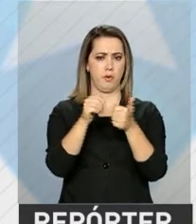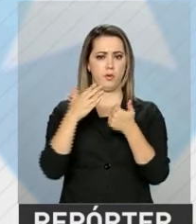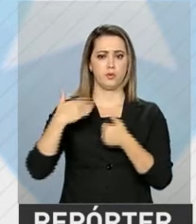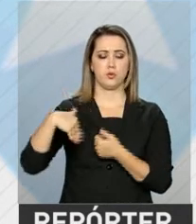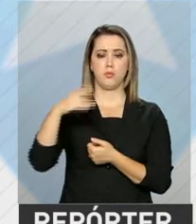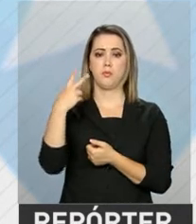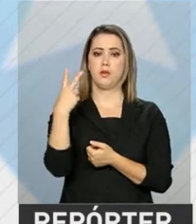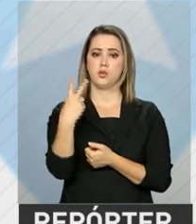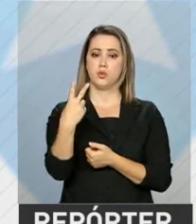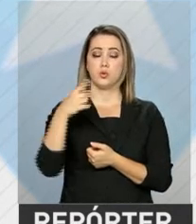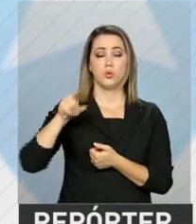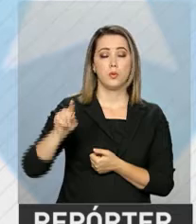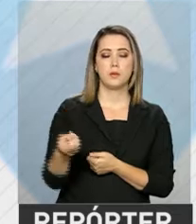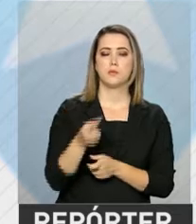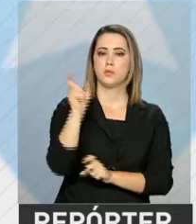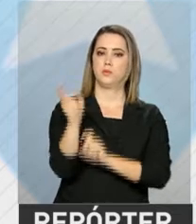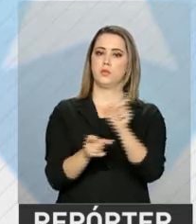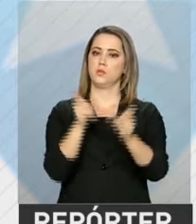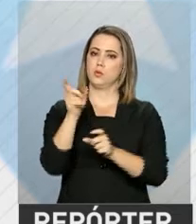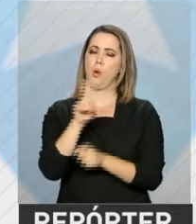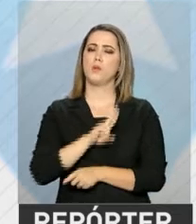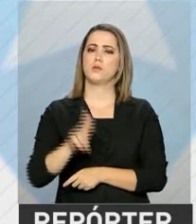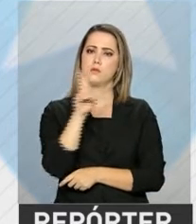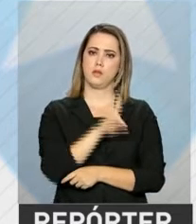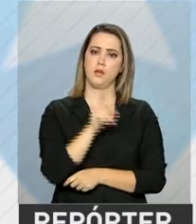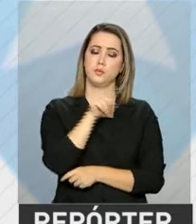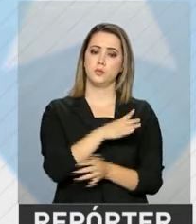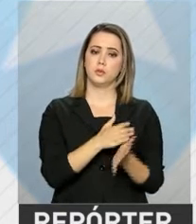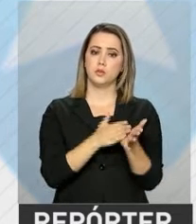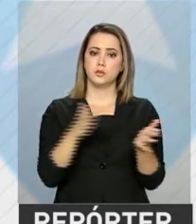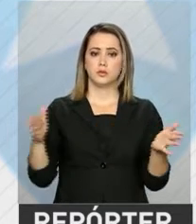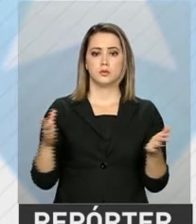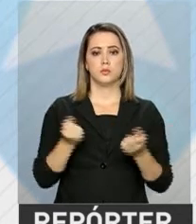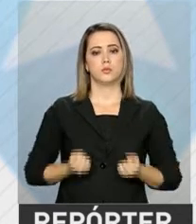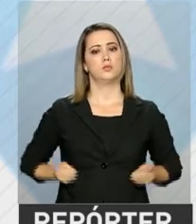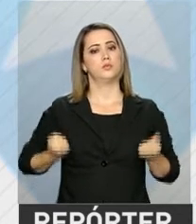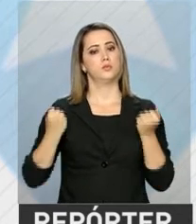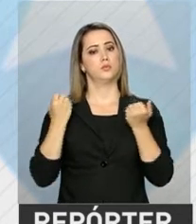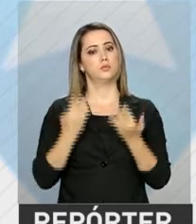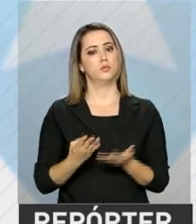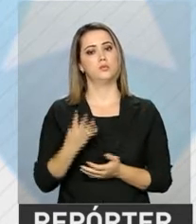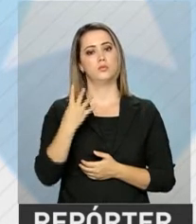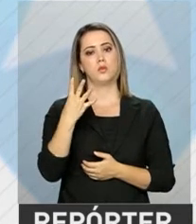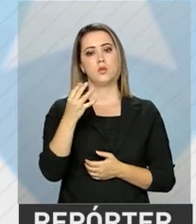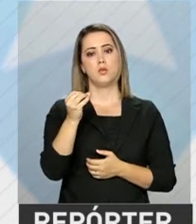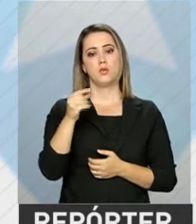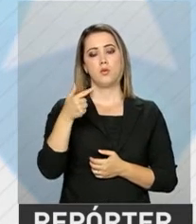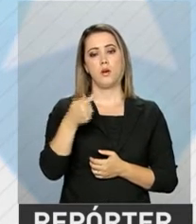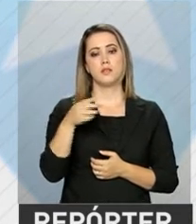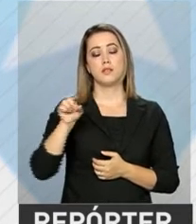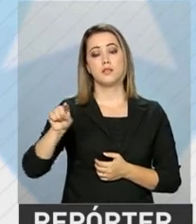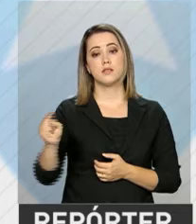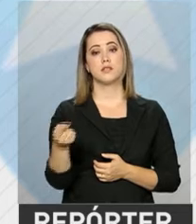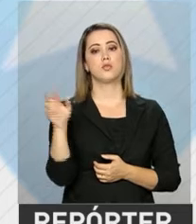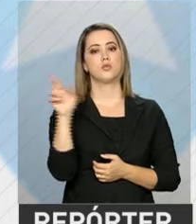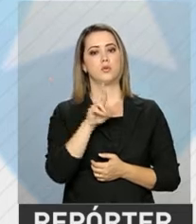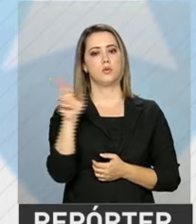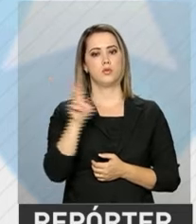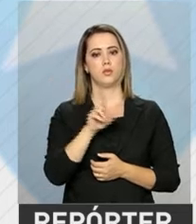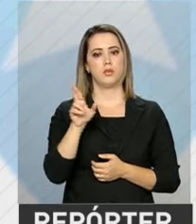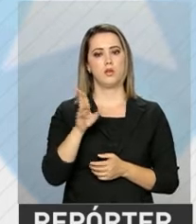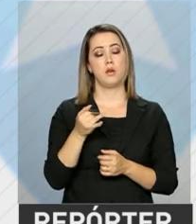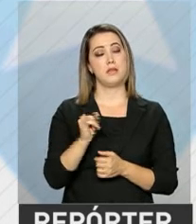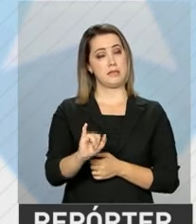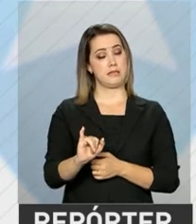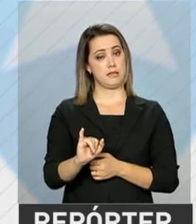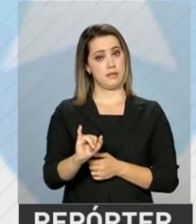2.400 servidores nesse período foram gastos 407 mil reais com os deslocamentos se